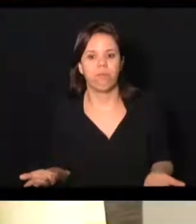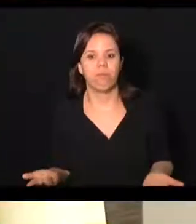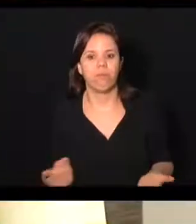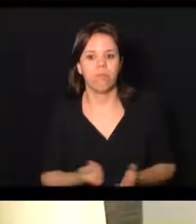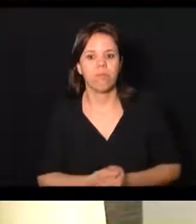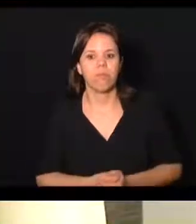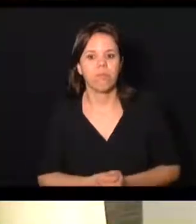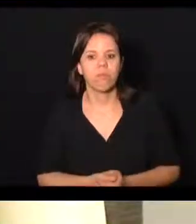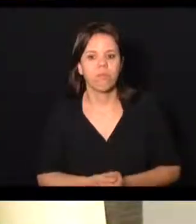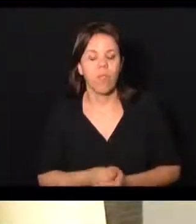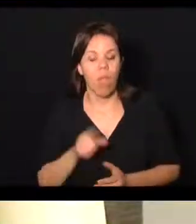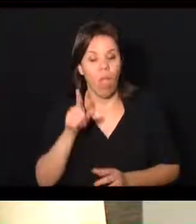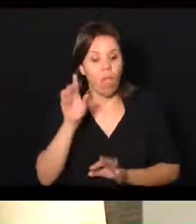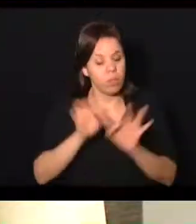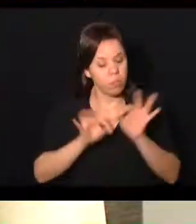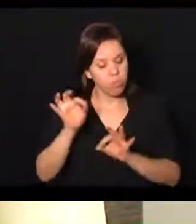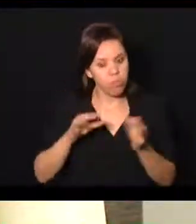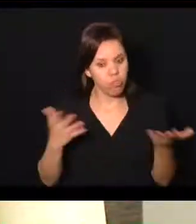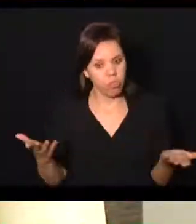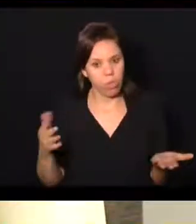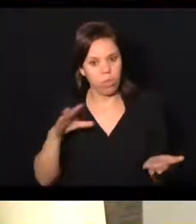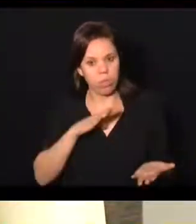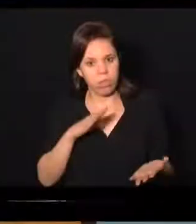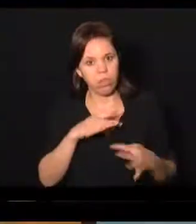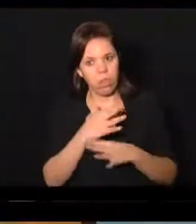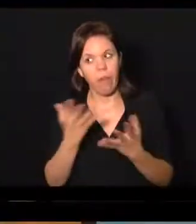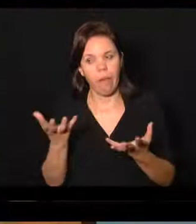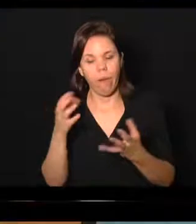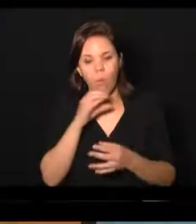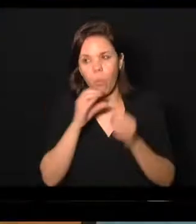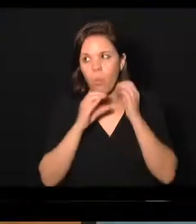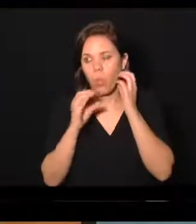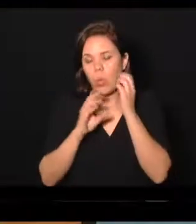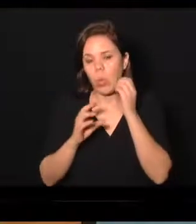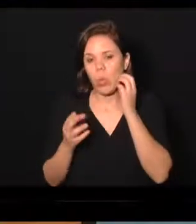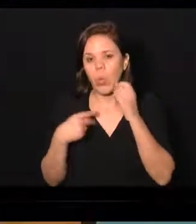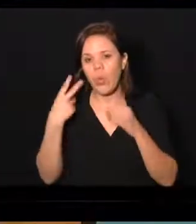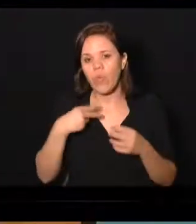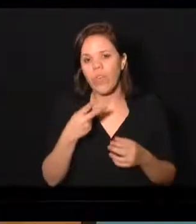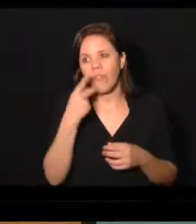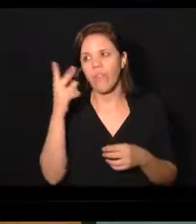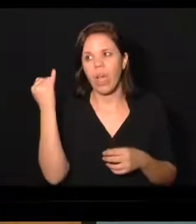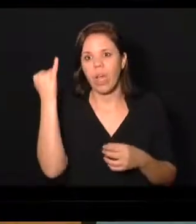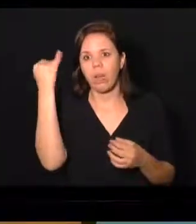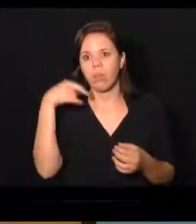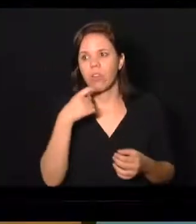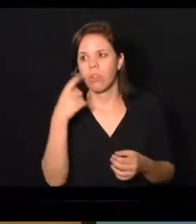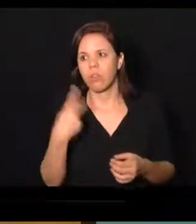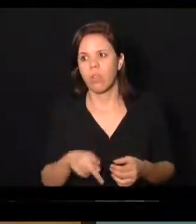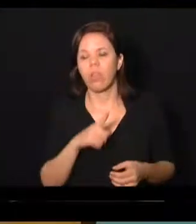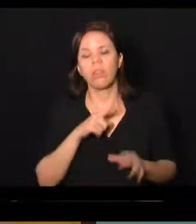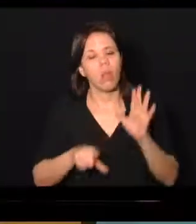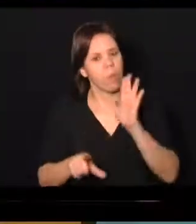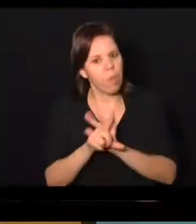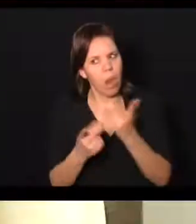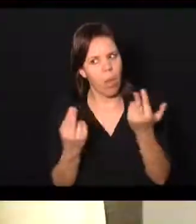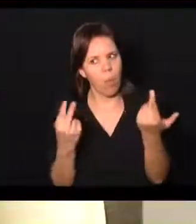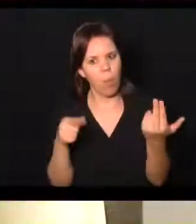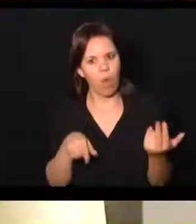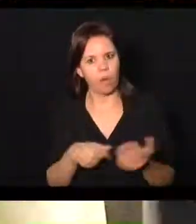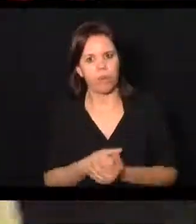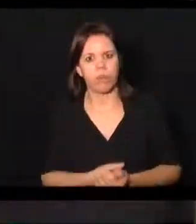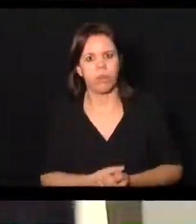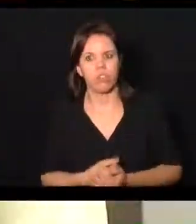E esse projeto e a cidade requer urgência. O vereador fala da importância de Campinas ter uma lei como esta.